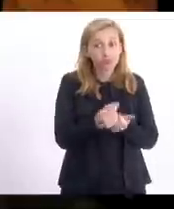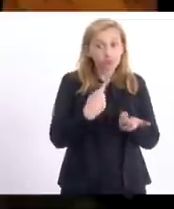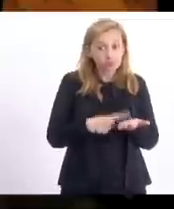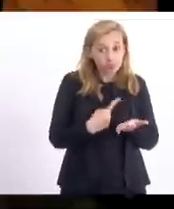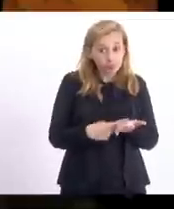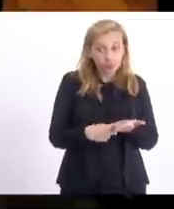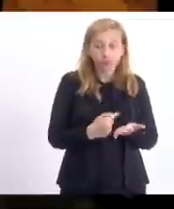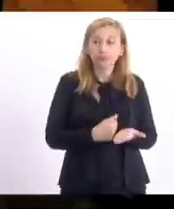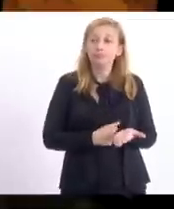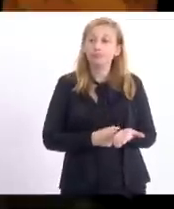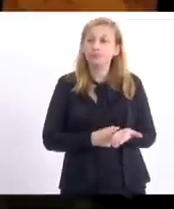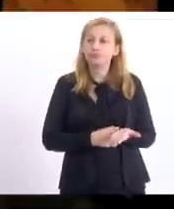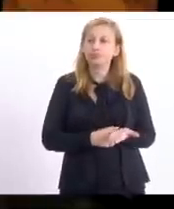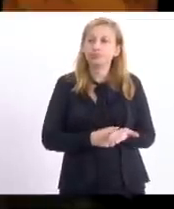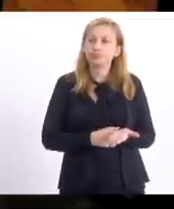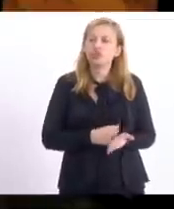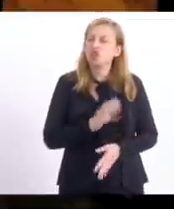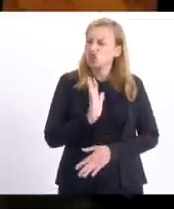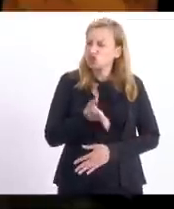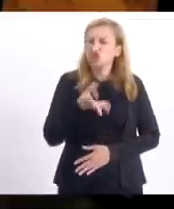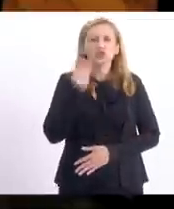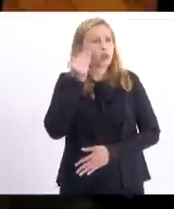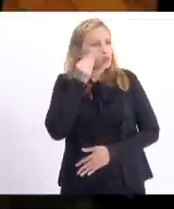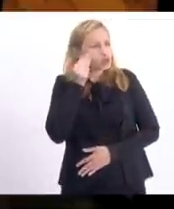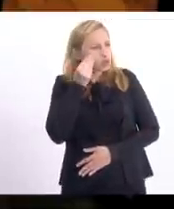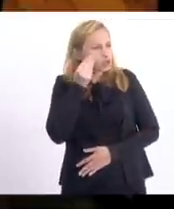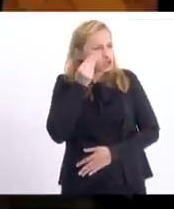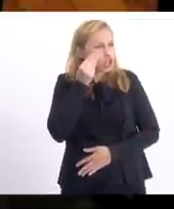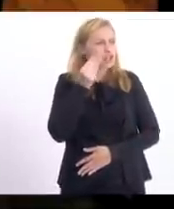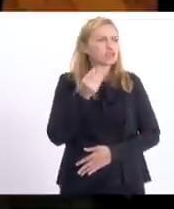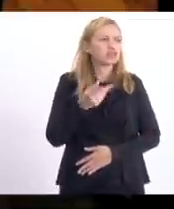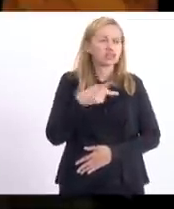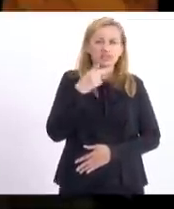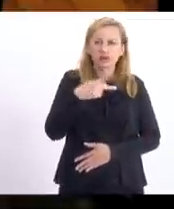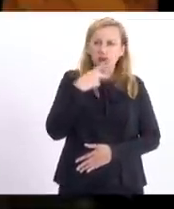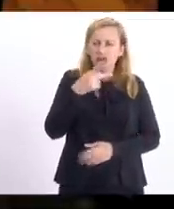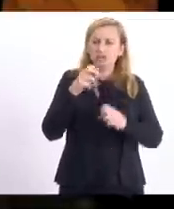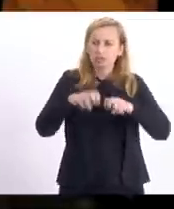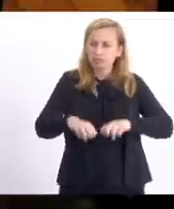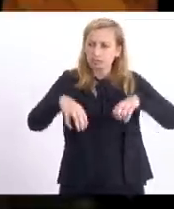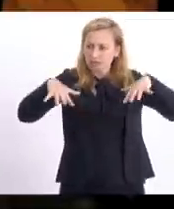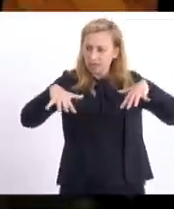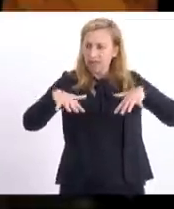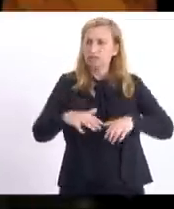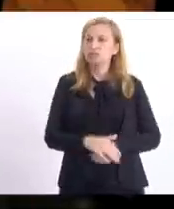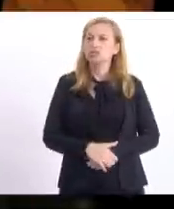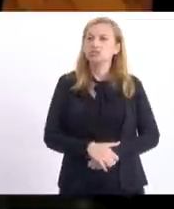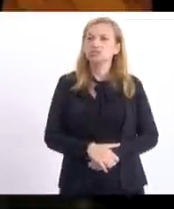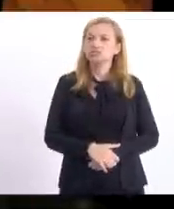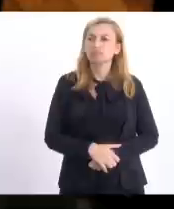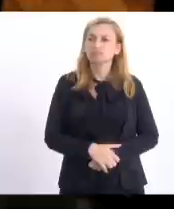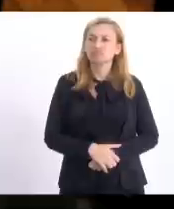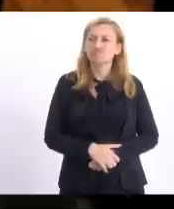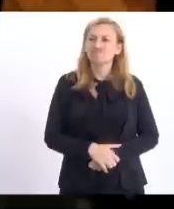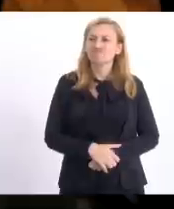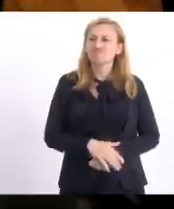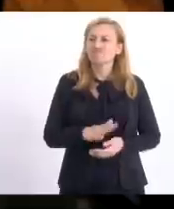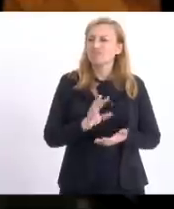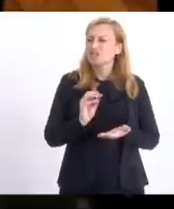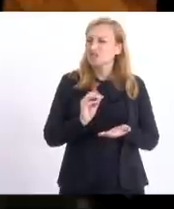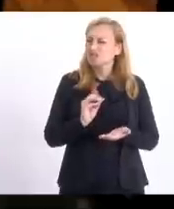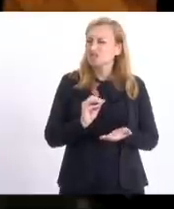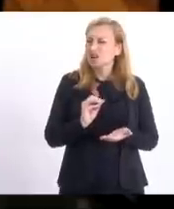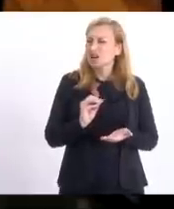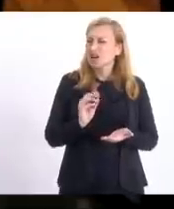acordo. Eu já tive a oportunidade de discursar em plenário. Não tem nada mais